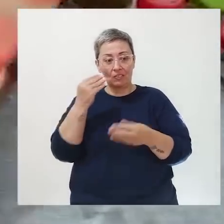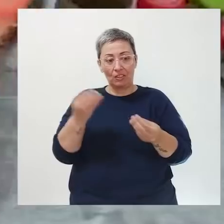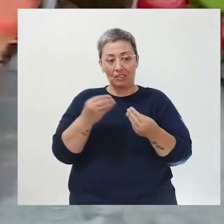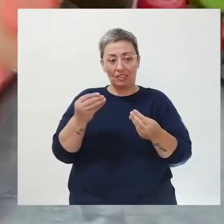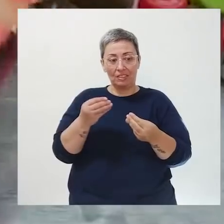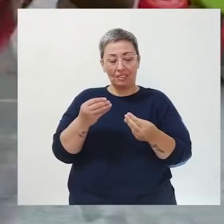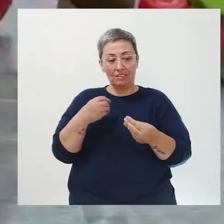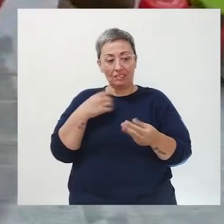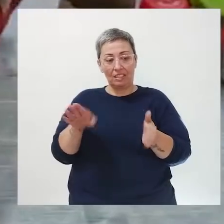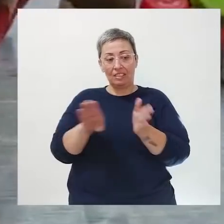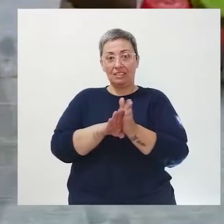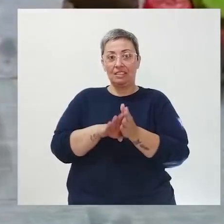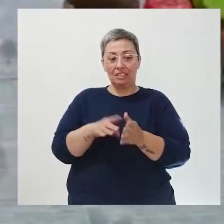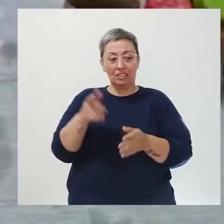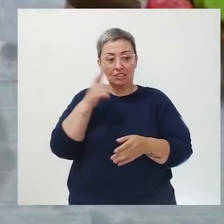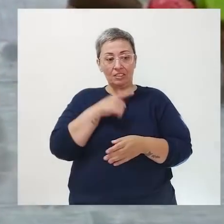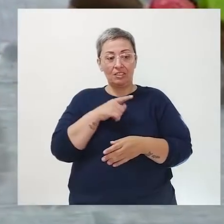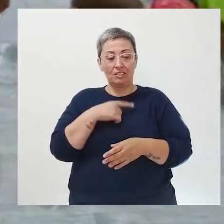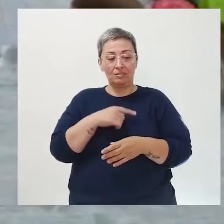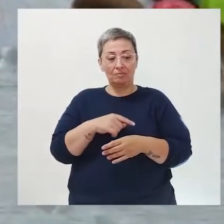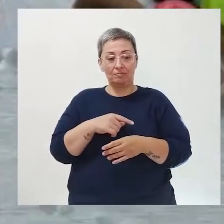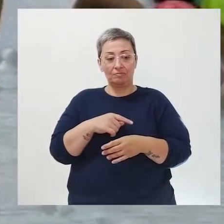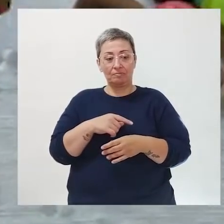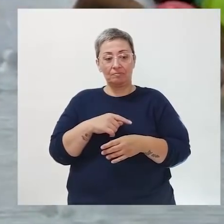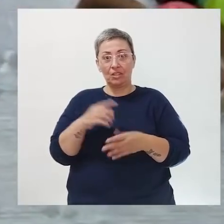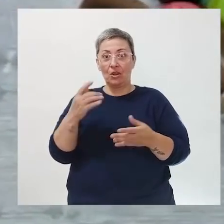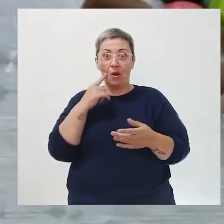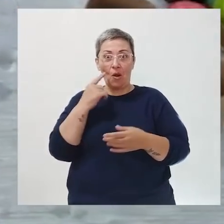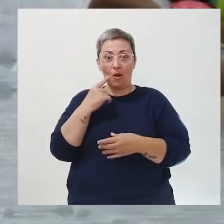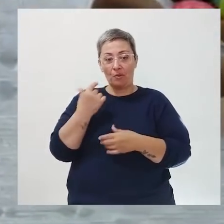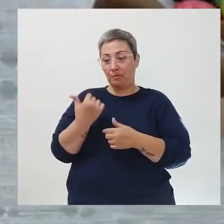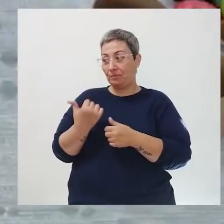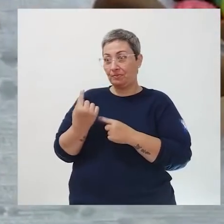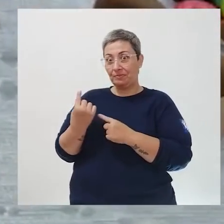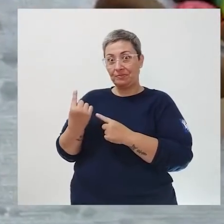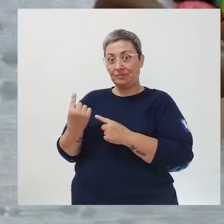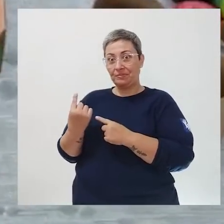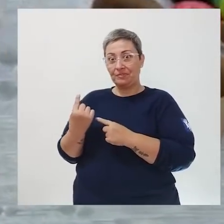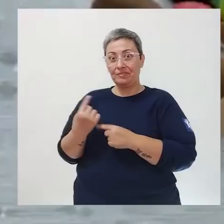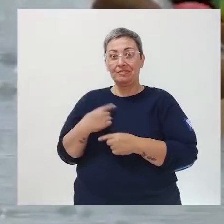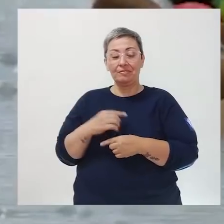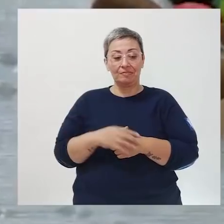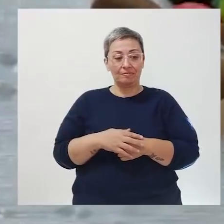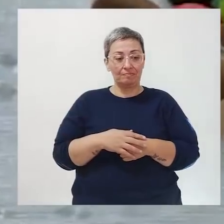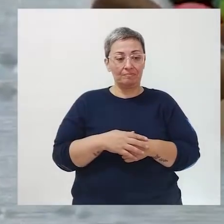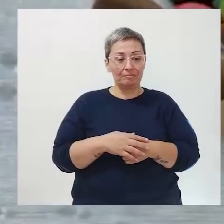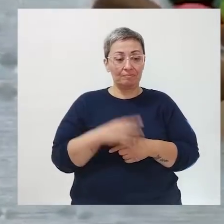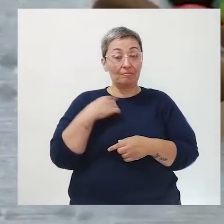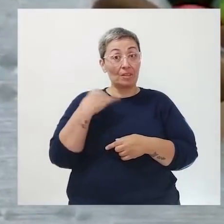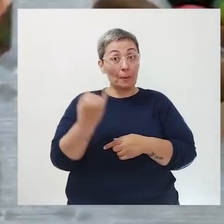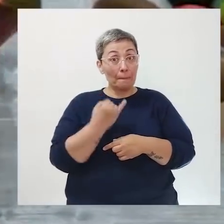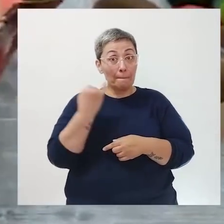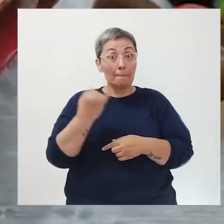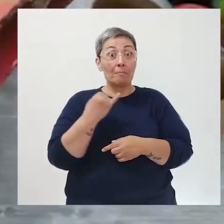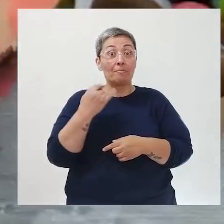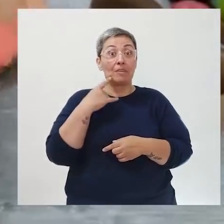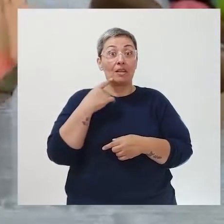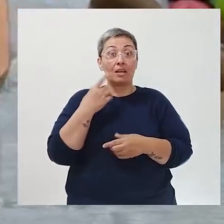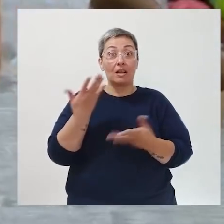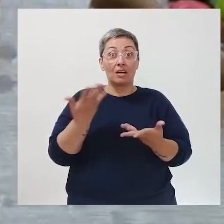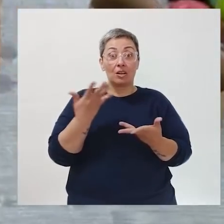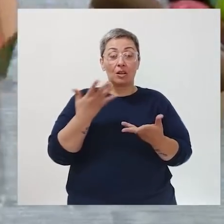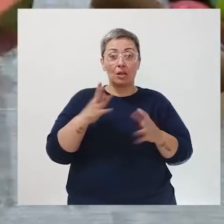tentando até, ó, prendeu aqui, olha, tá bom? Importante,